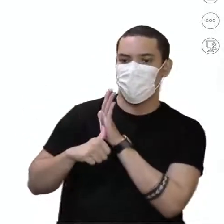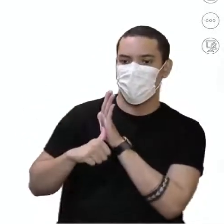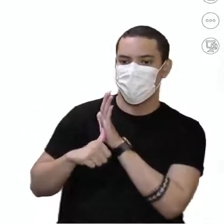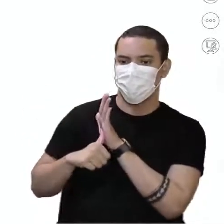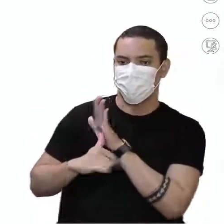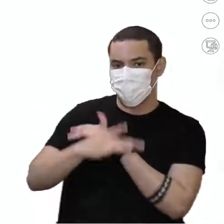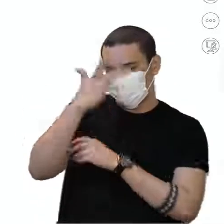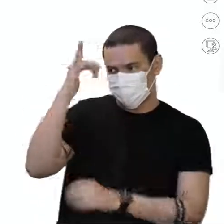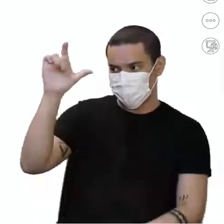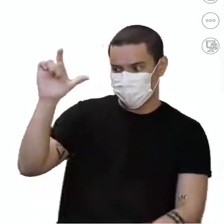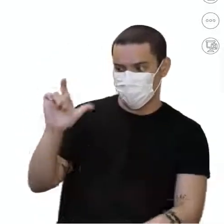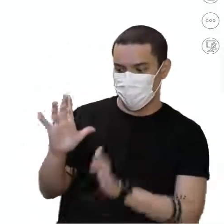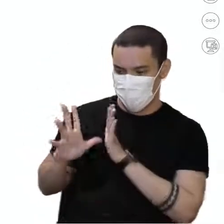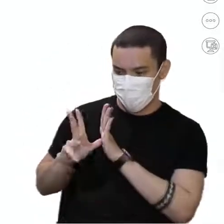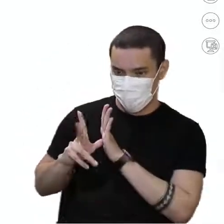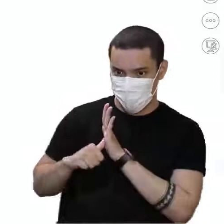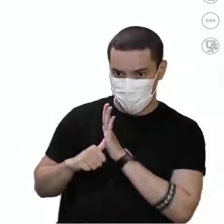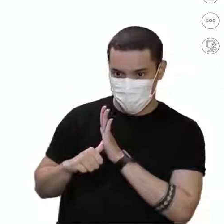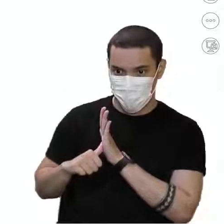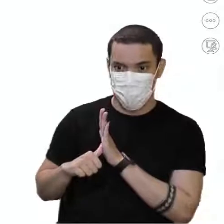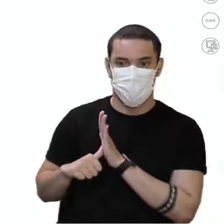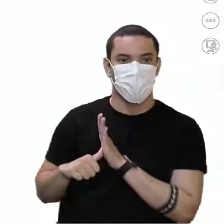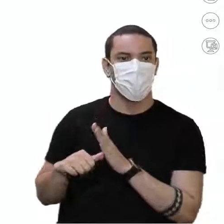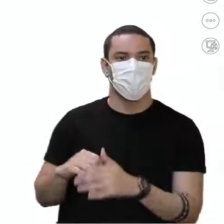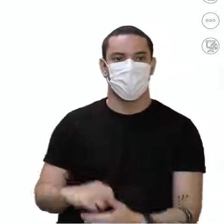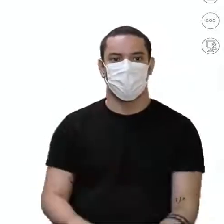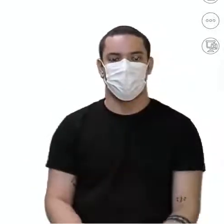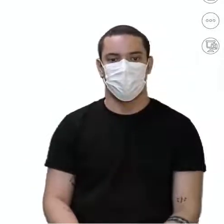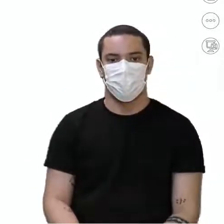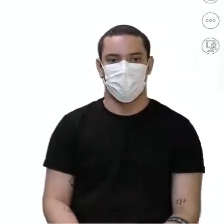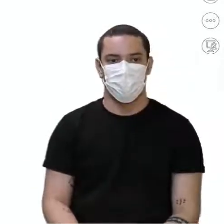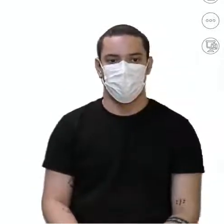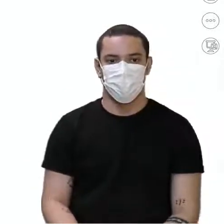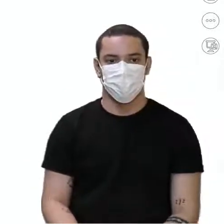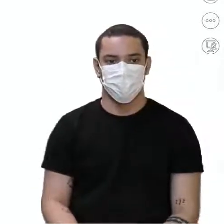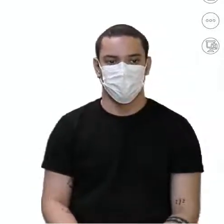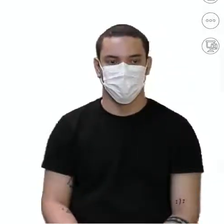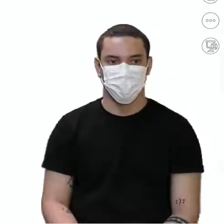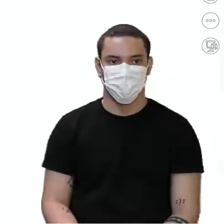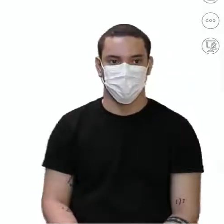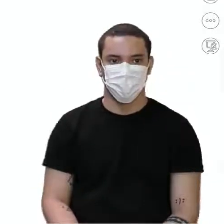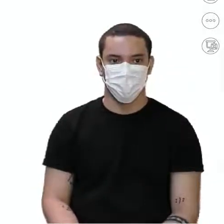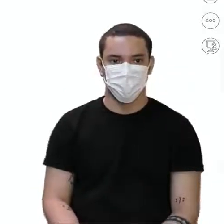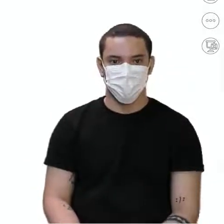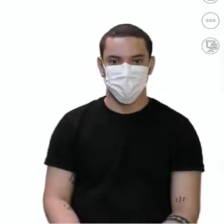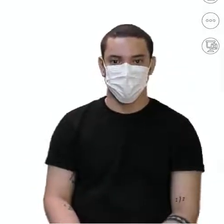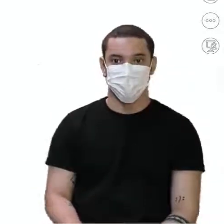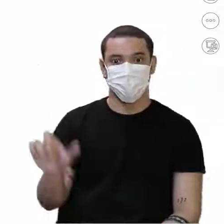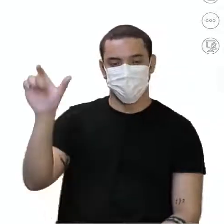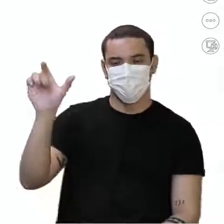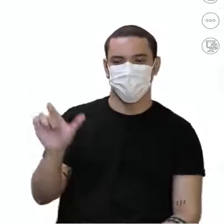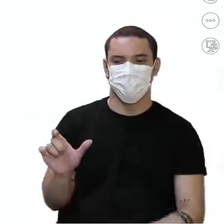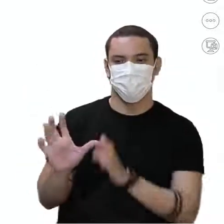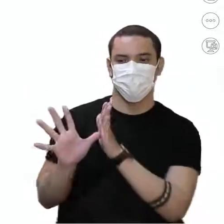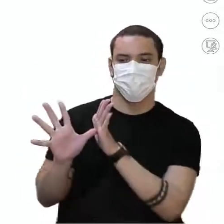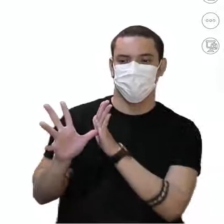assaltado, certo? He has been mugged once. Ele foi